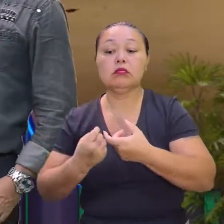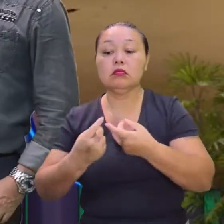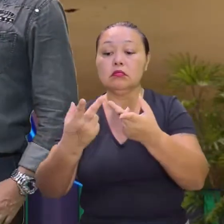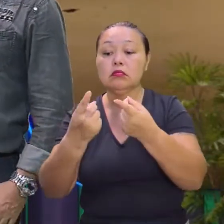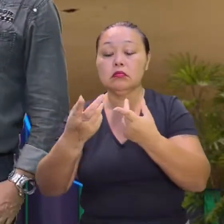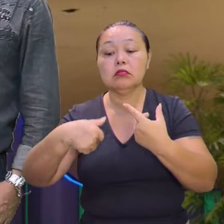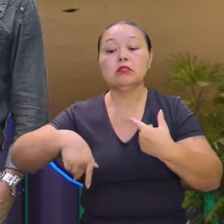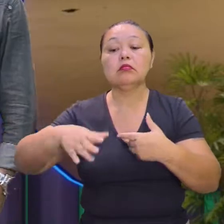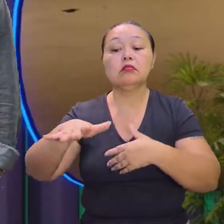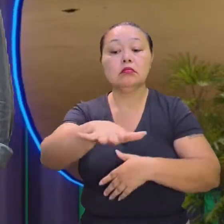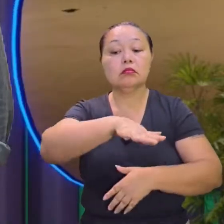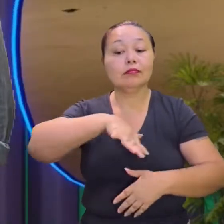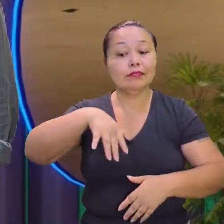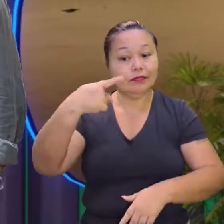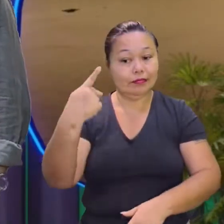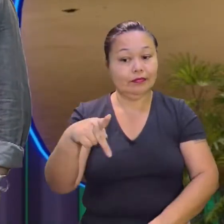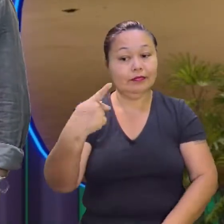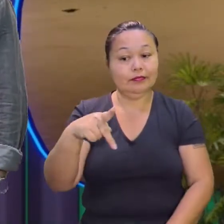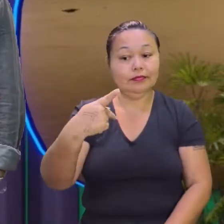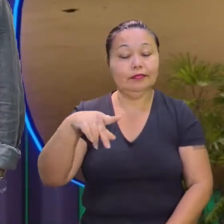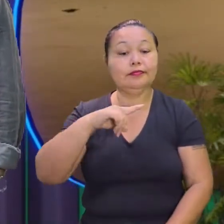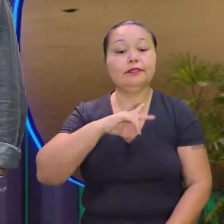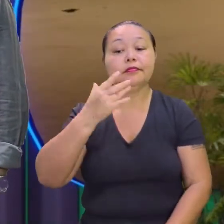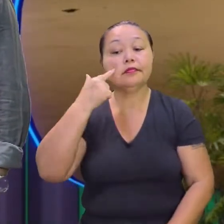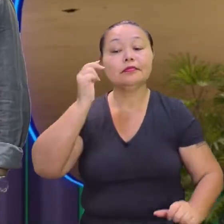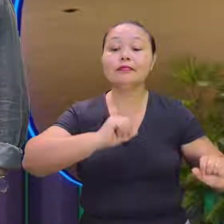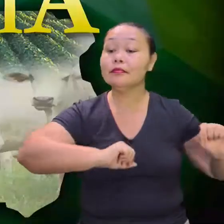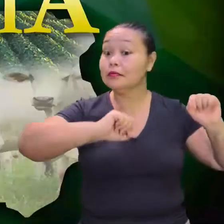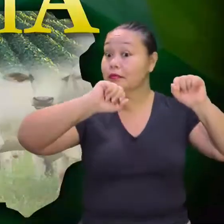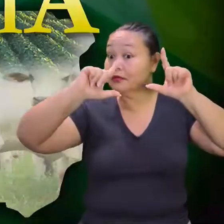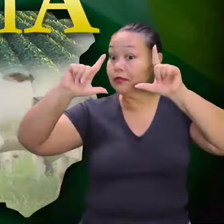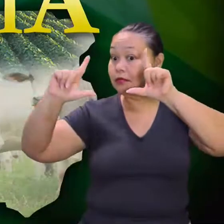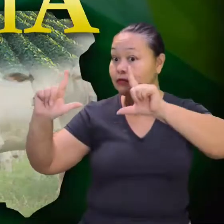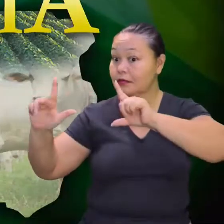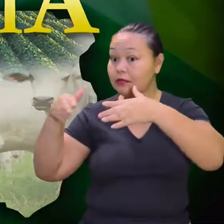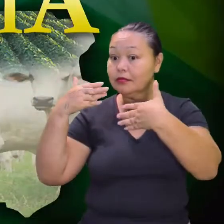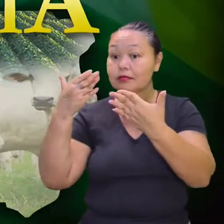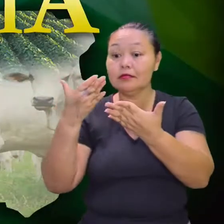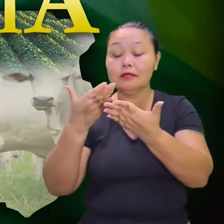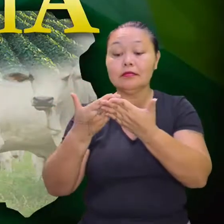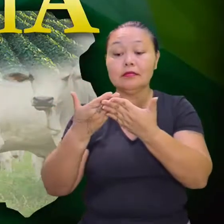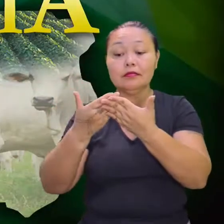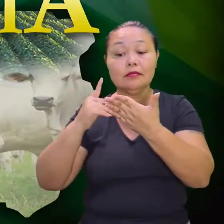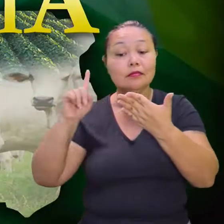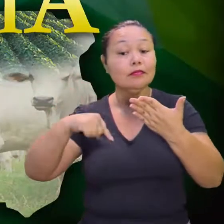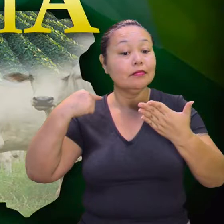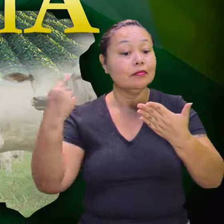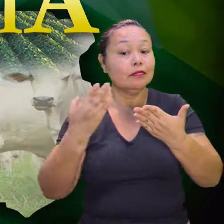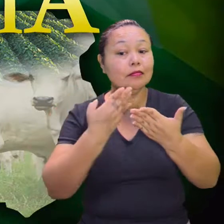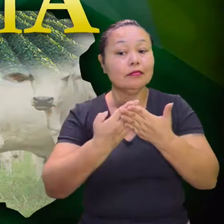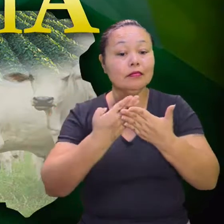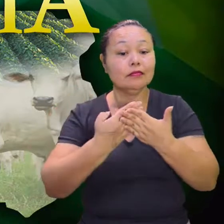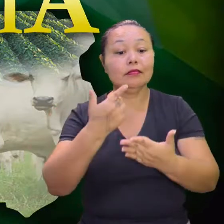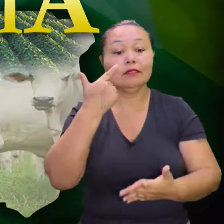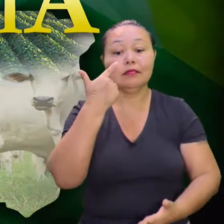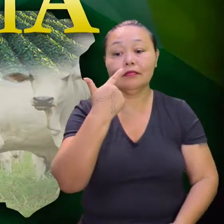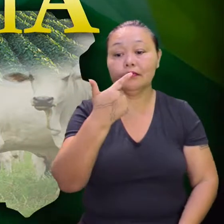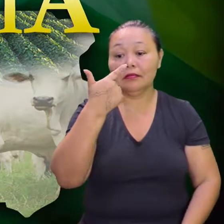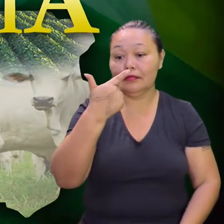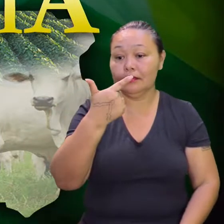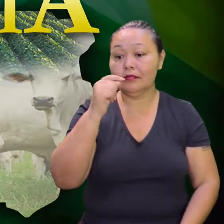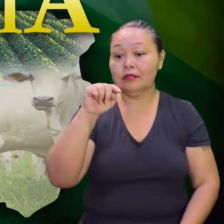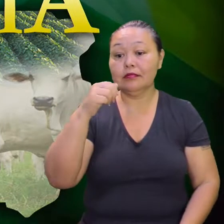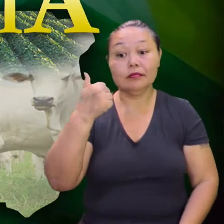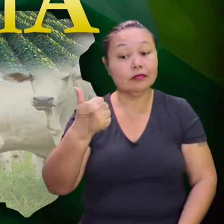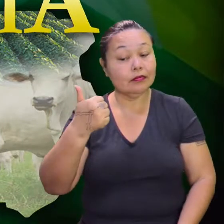do mercado regional. Perfeito. Beleza? Vamos lá, de olho na tela, nossa aula, galera, 22.1,